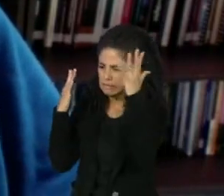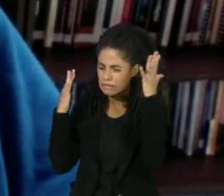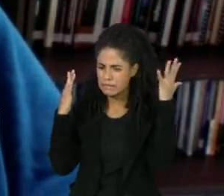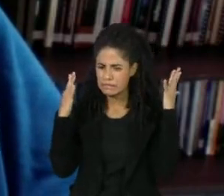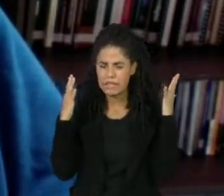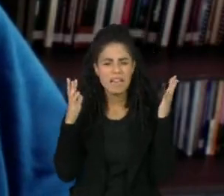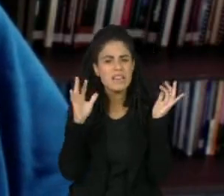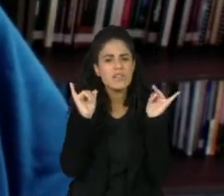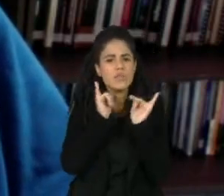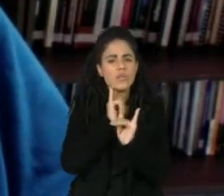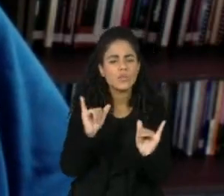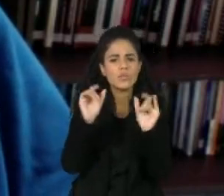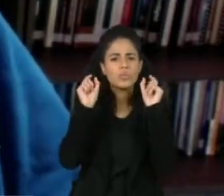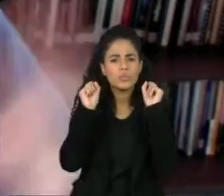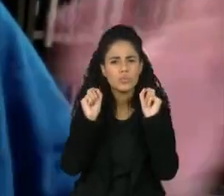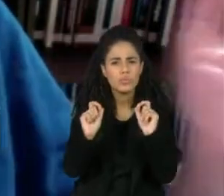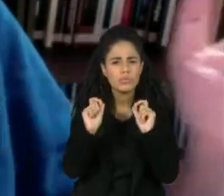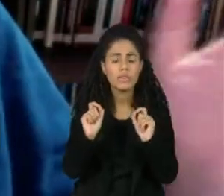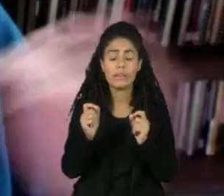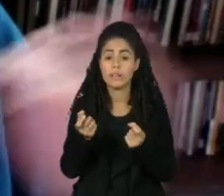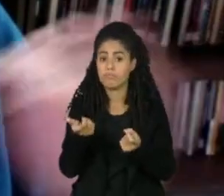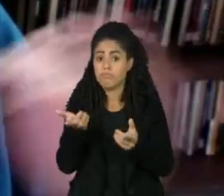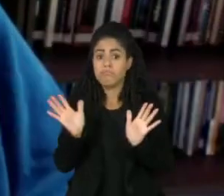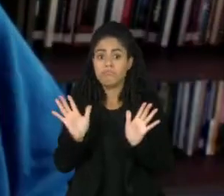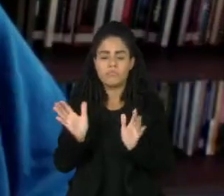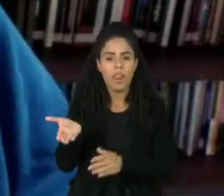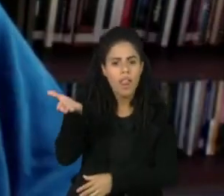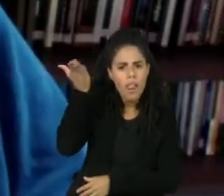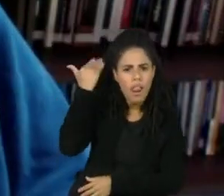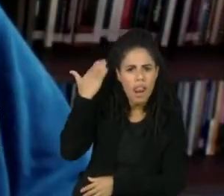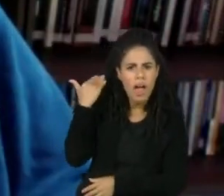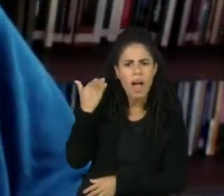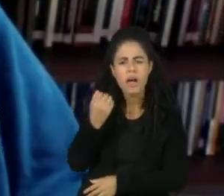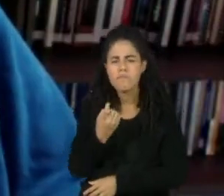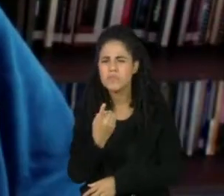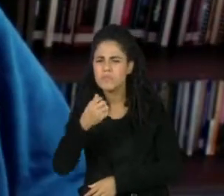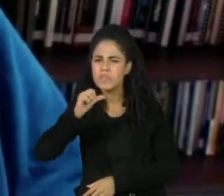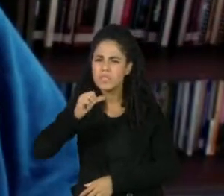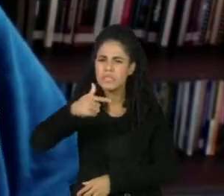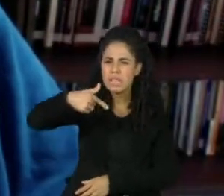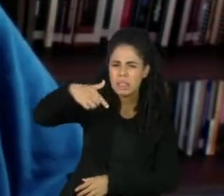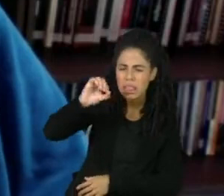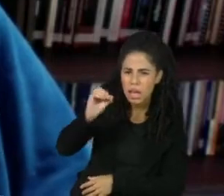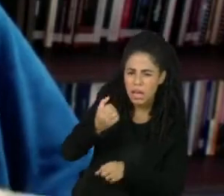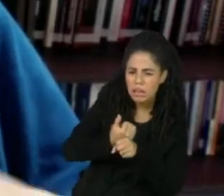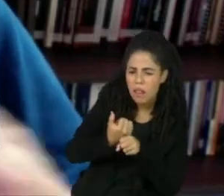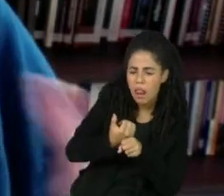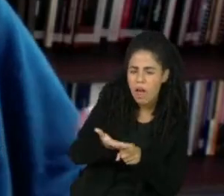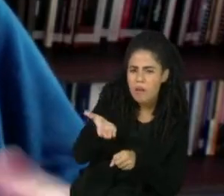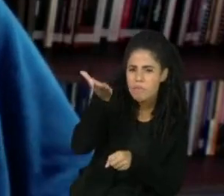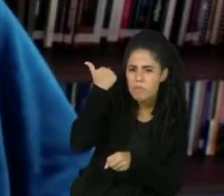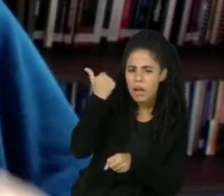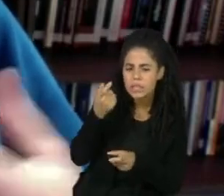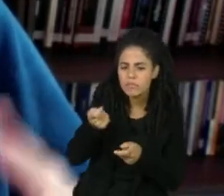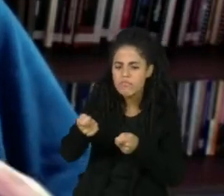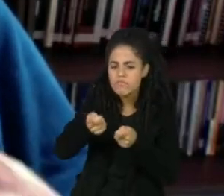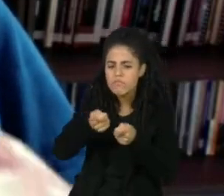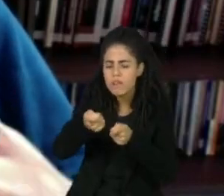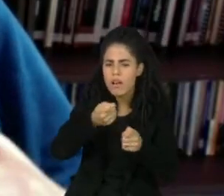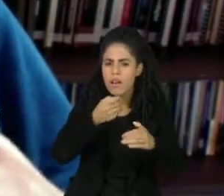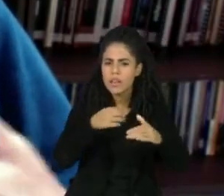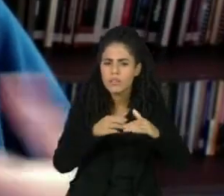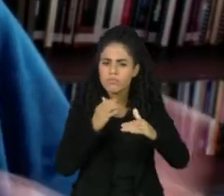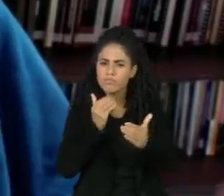propagandas do então, naquela época, início dos anos 70, Ministério do Interior, que é quem financiava aquele